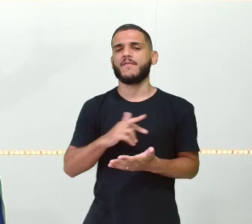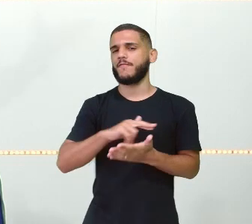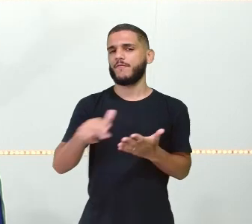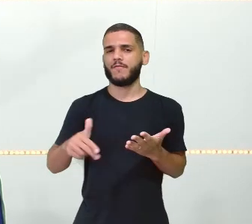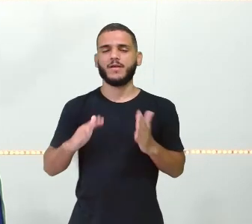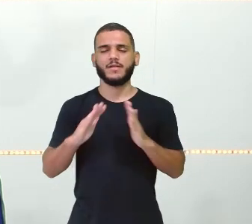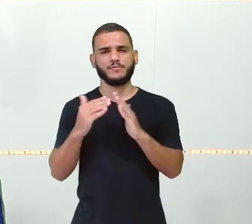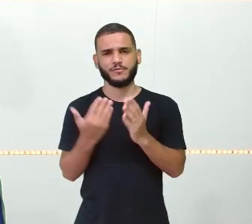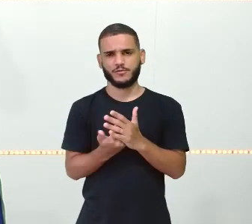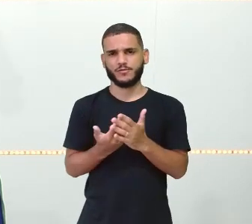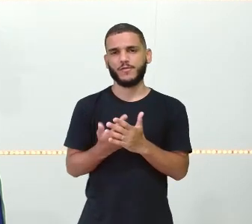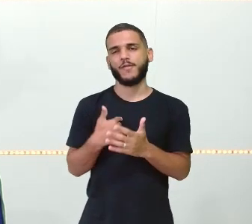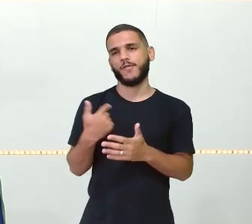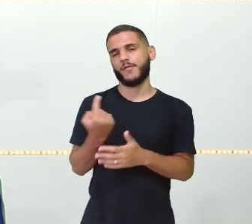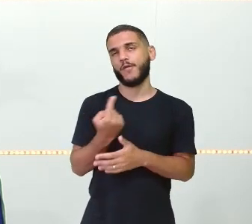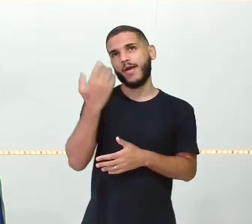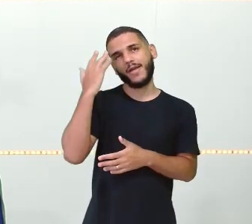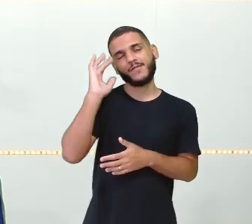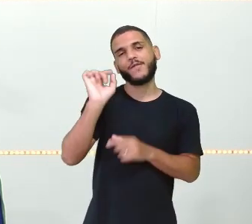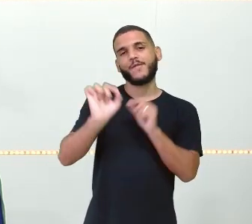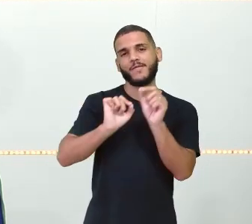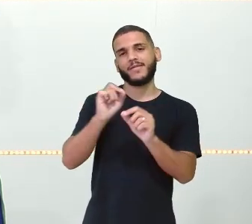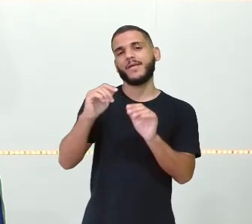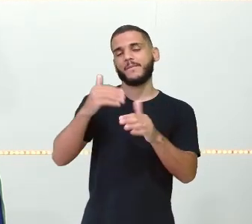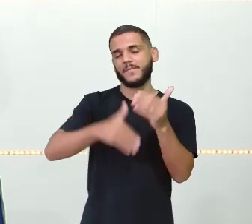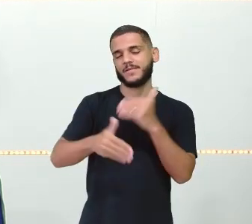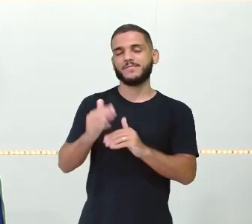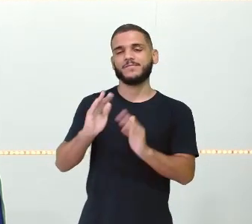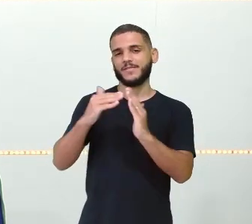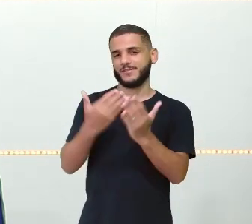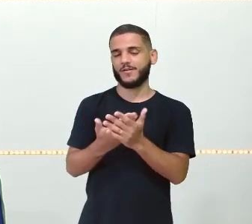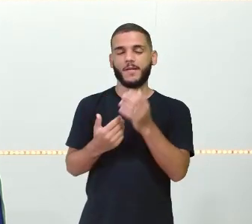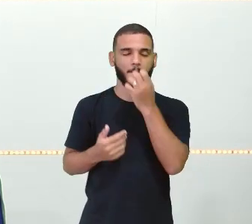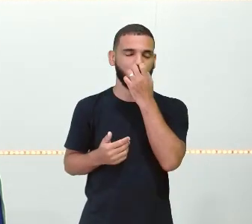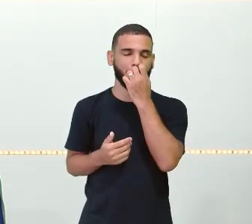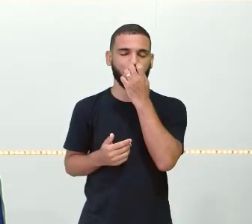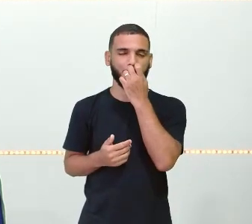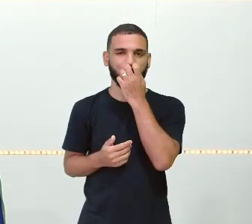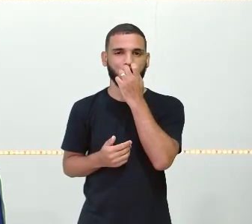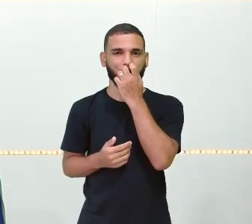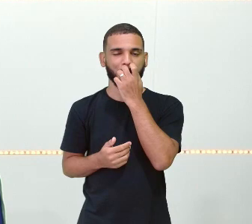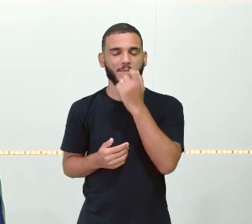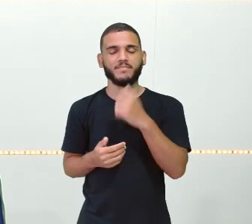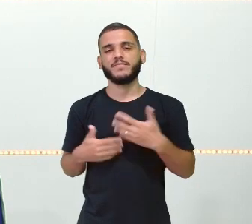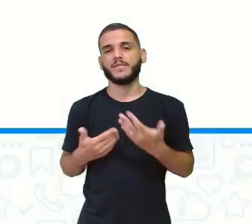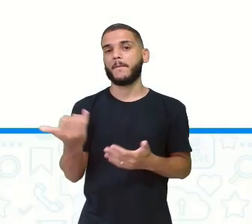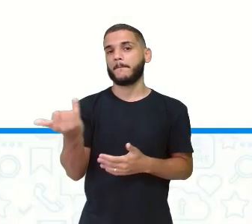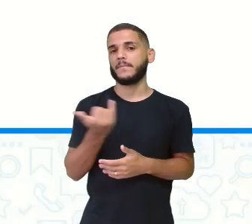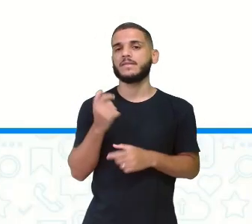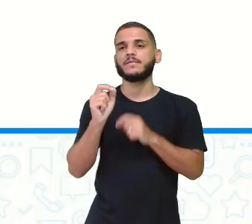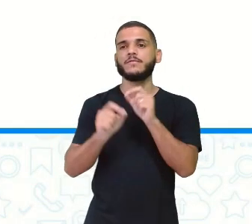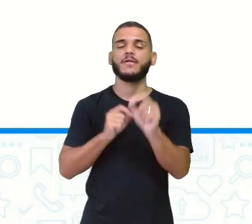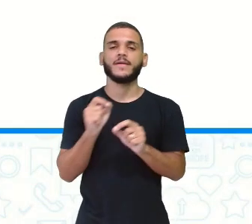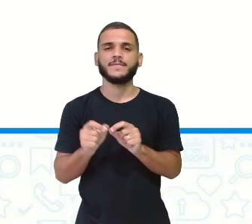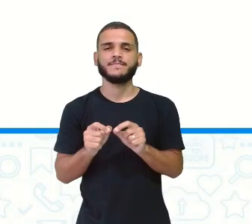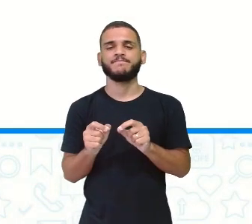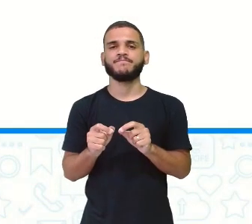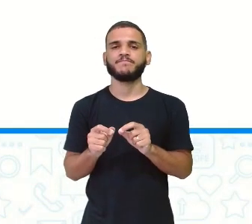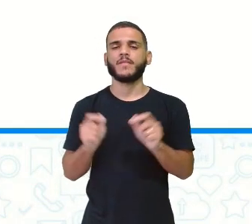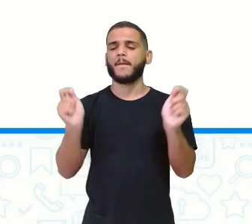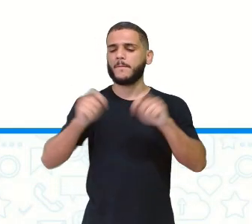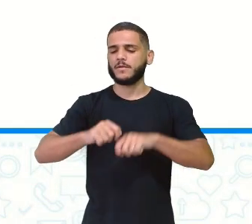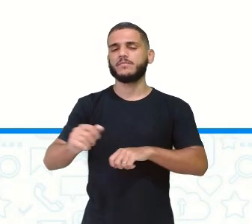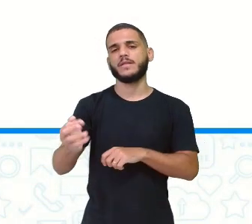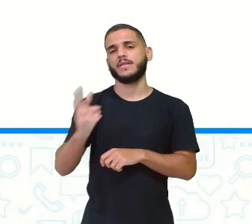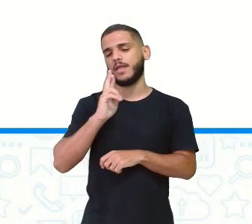escola. Vamos acreditar que eles estão assistindo lá na escola. De acordo com essa questão aí, respondam para mim, tá? Vocês podem responder também lá